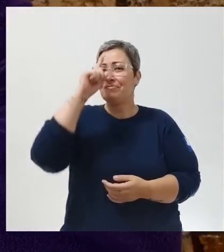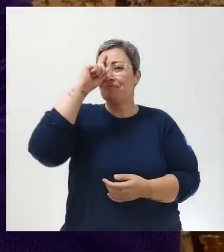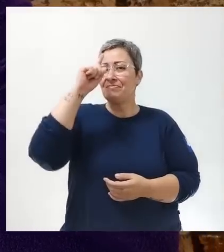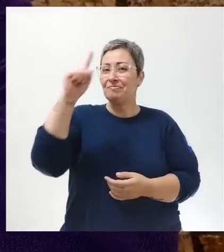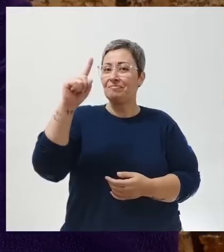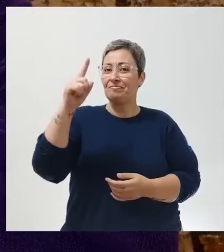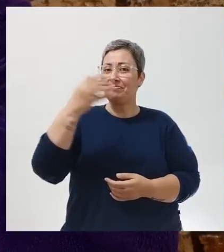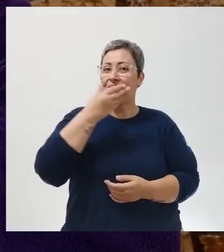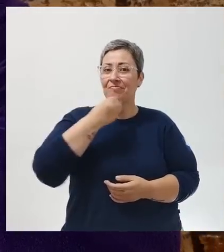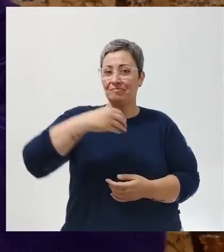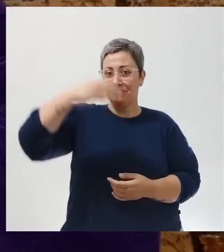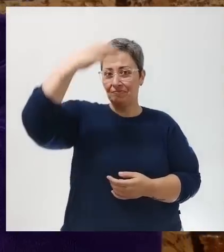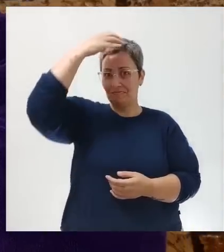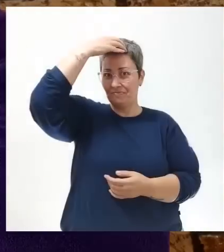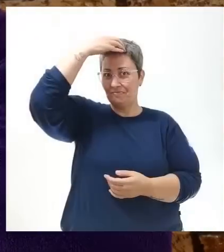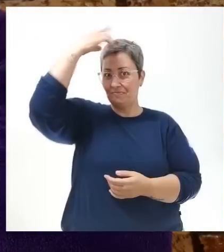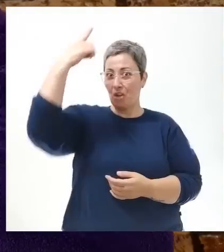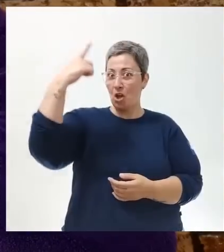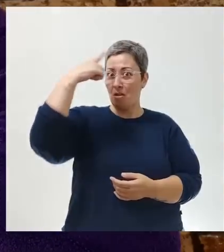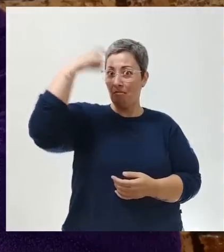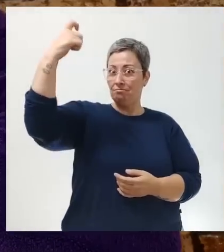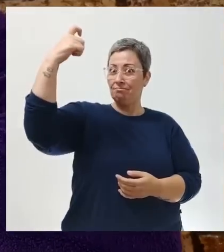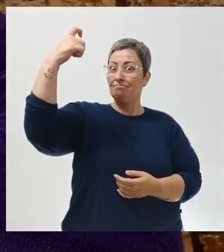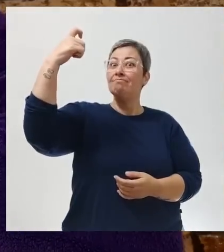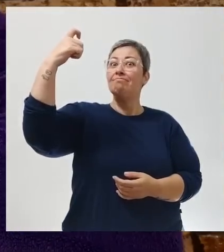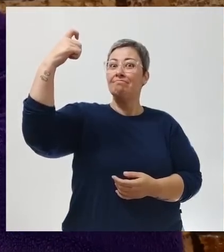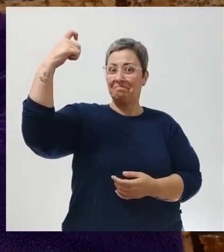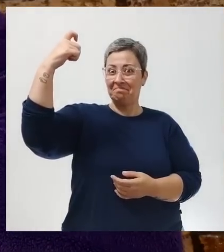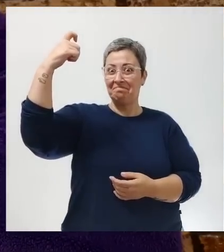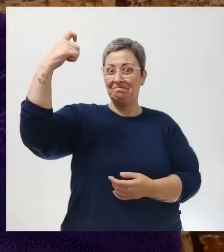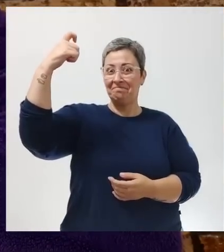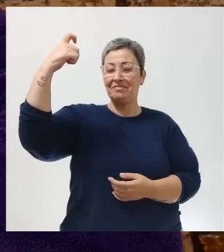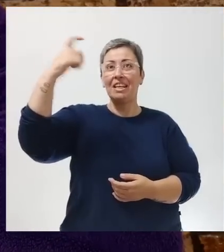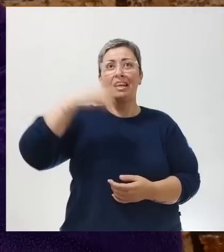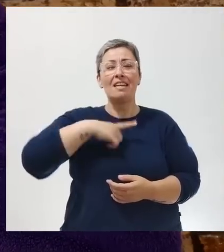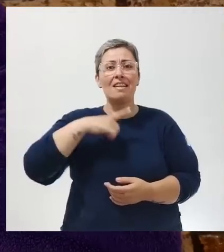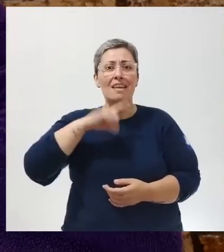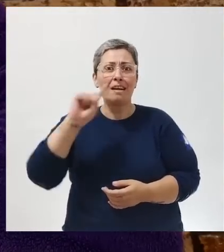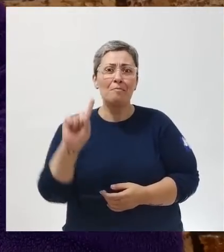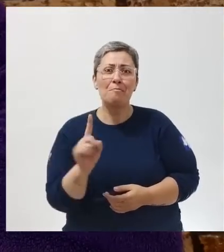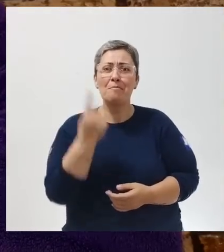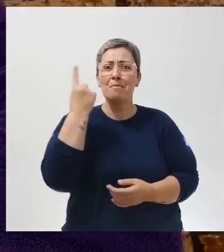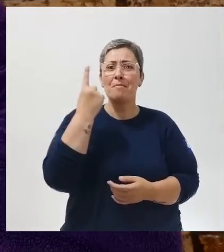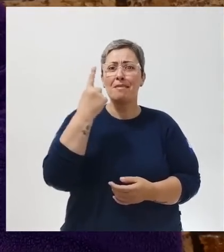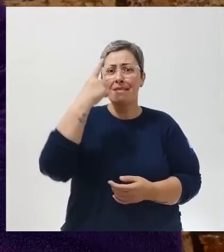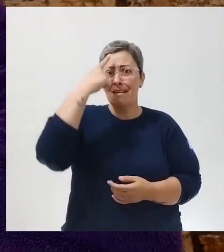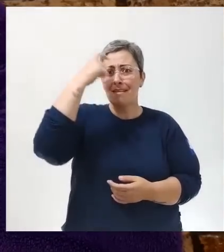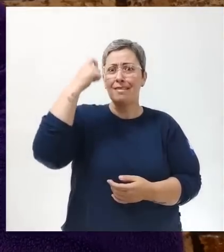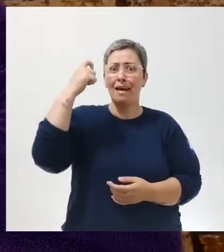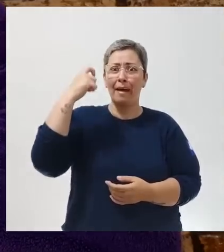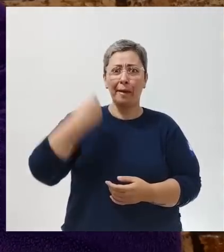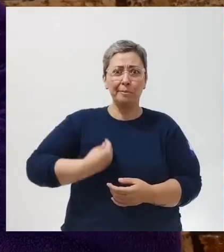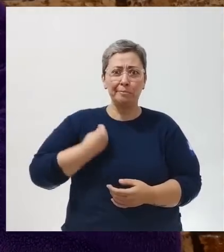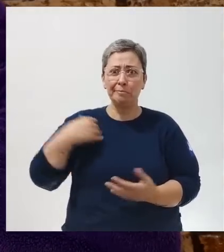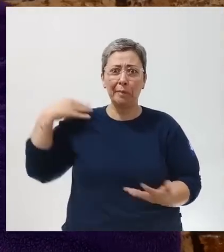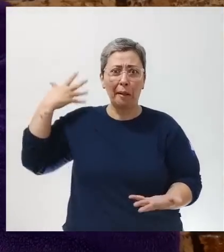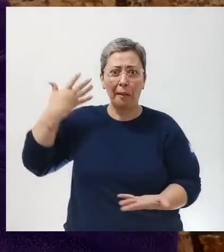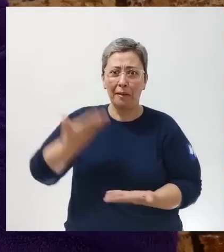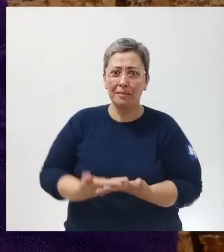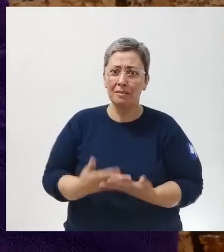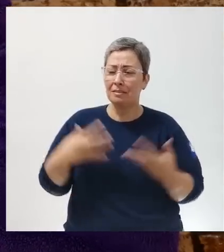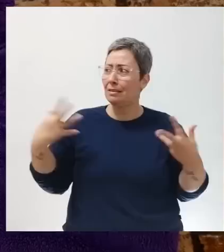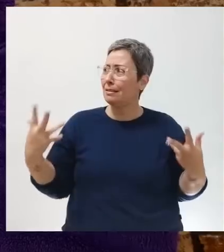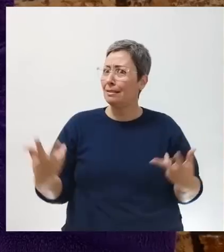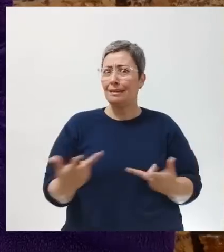Um dia o rei teve uma ideia. Era a primeira da vida toda e